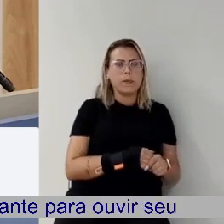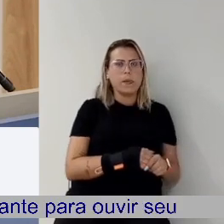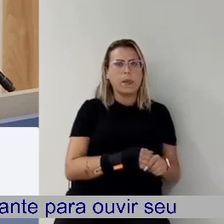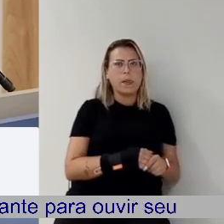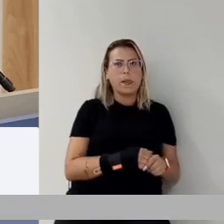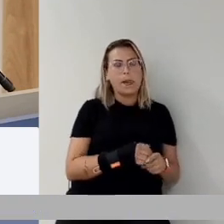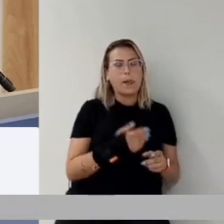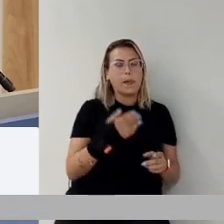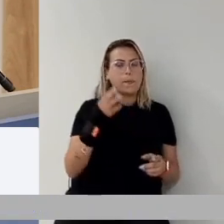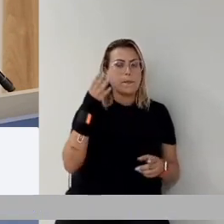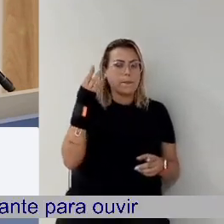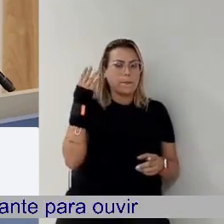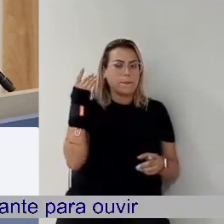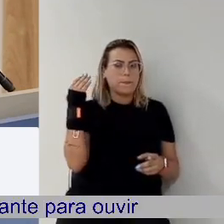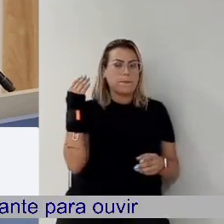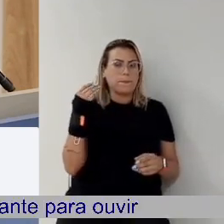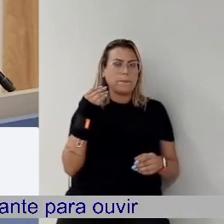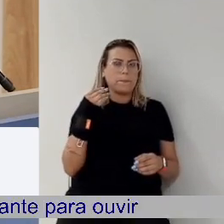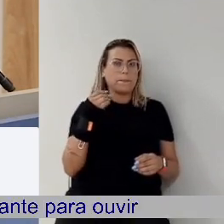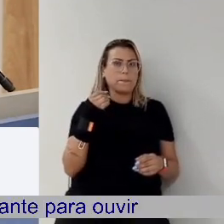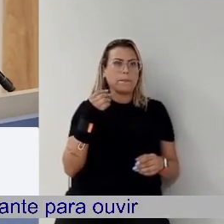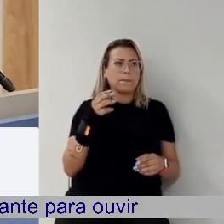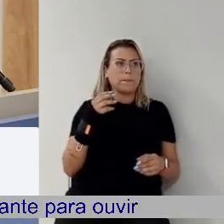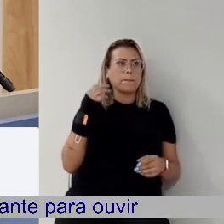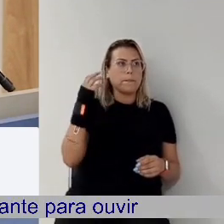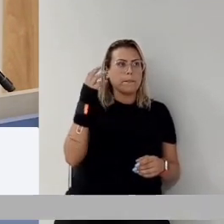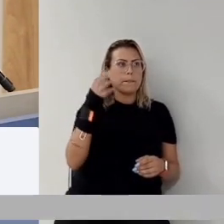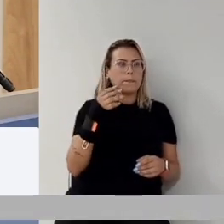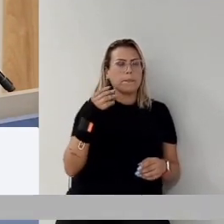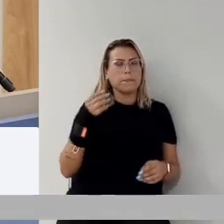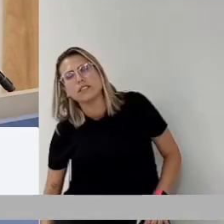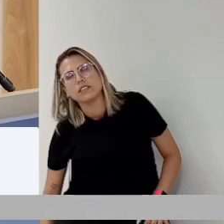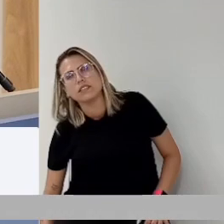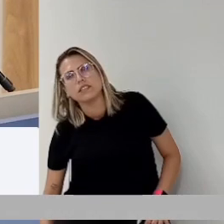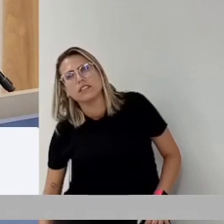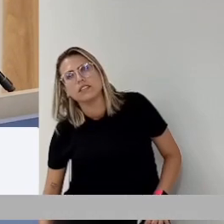recentemente o canto da cere eu avisei